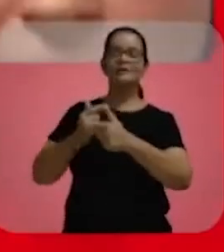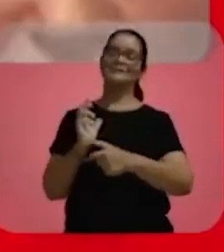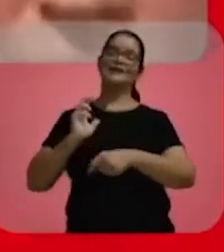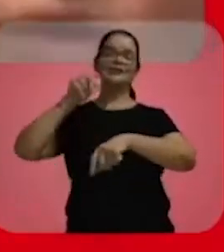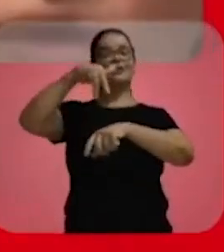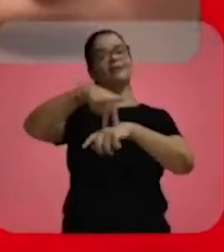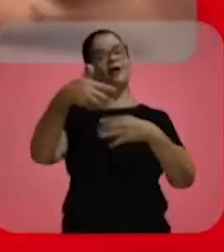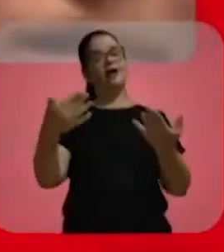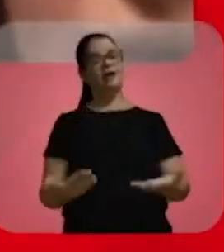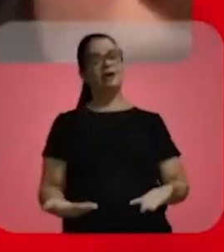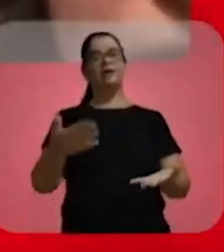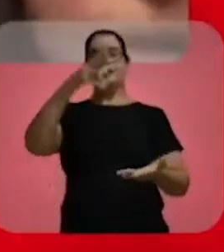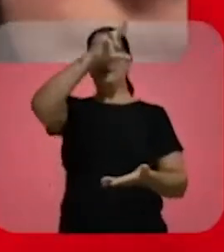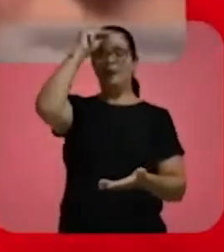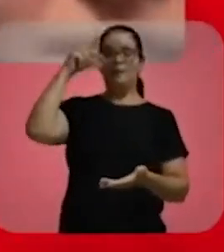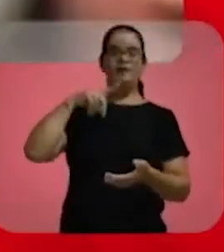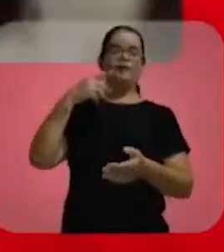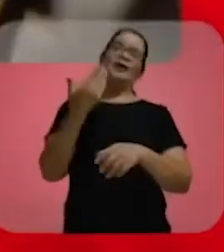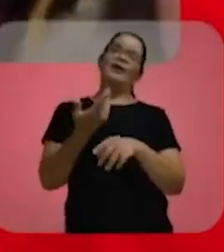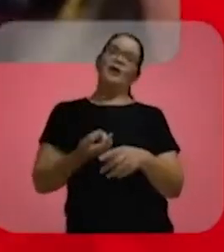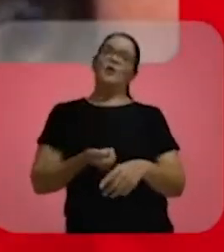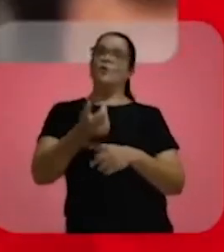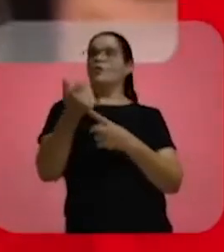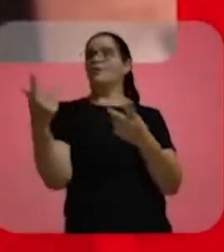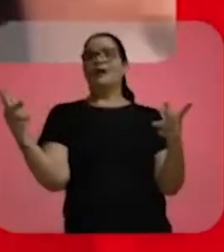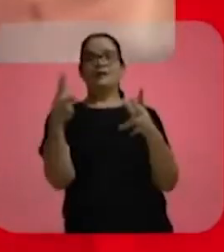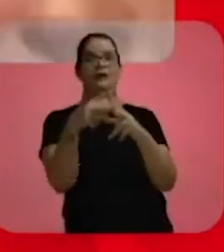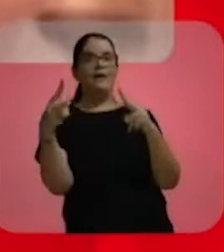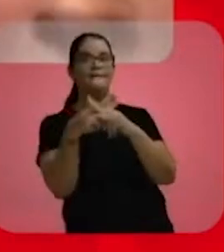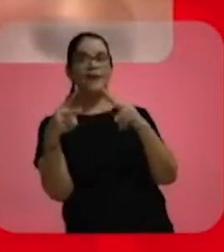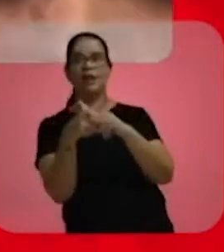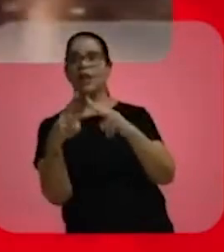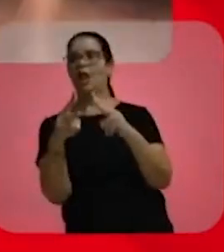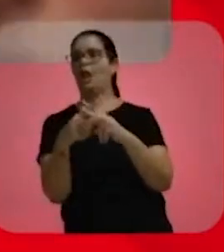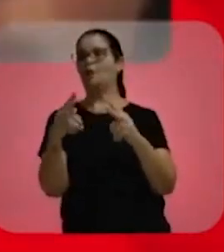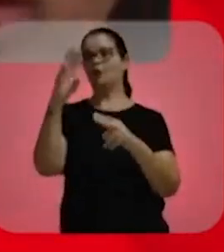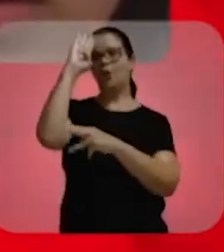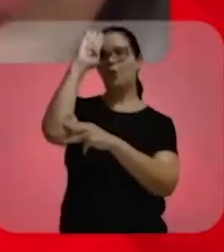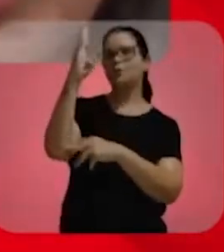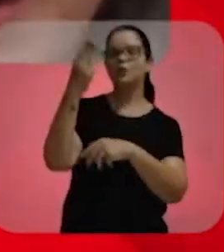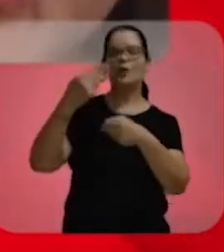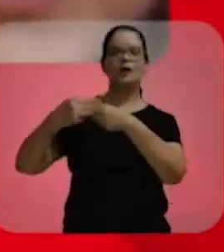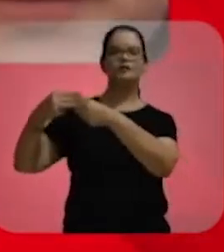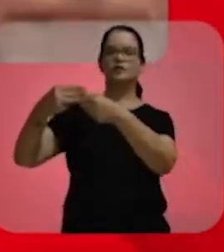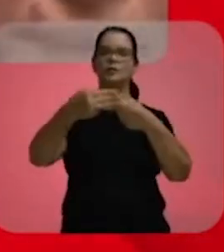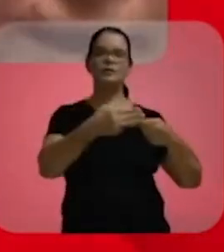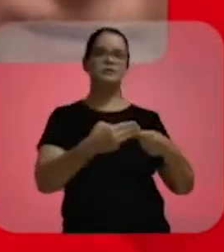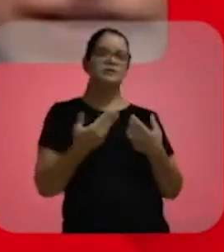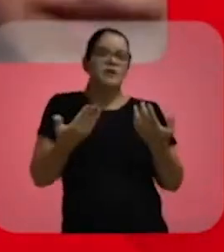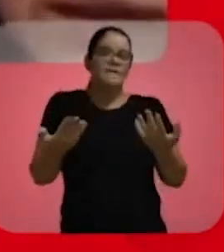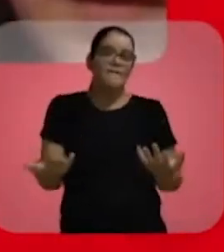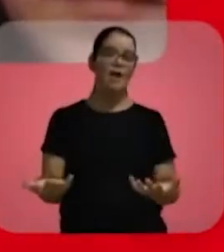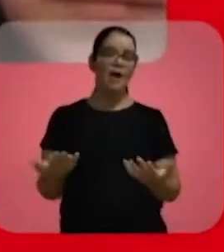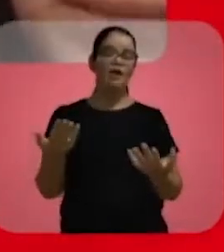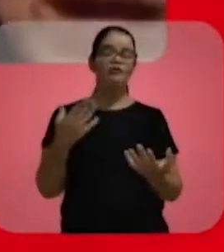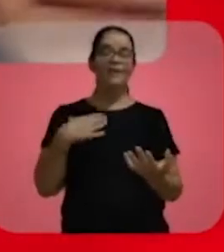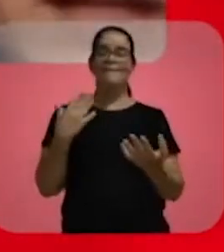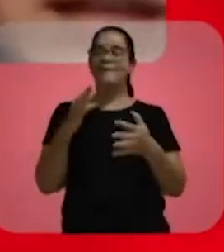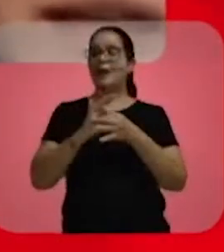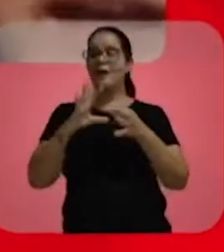aqui na prefeitura e praticamente entramos em luta corporal com os guardas municipais